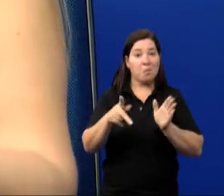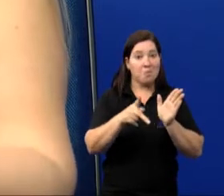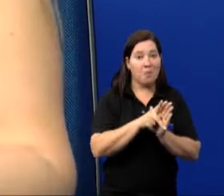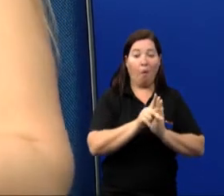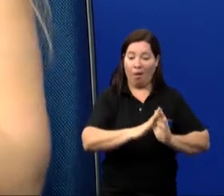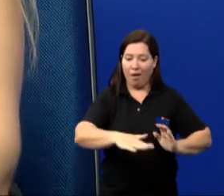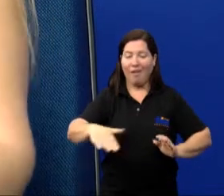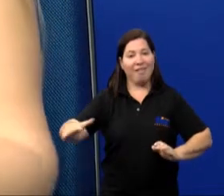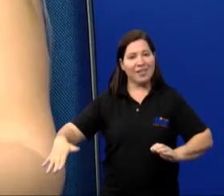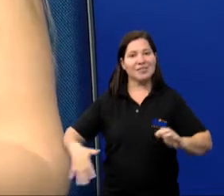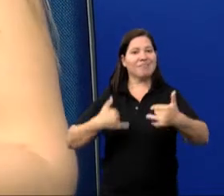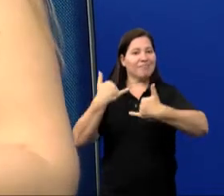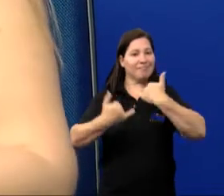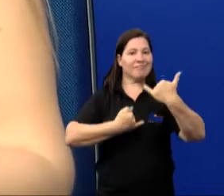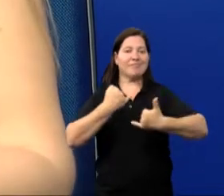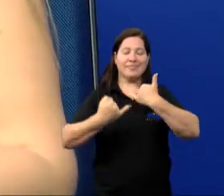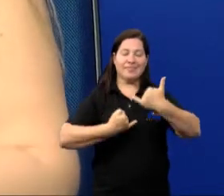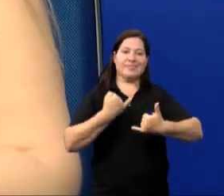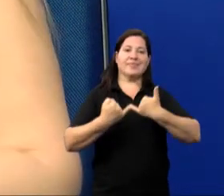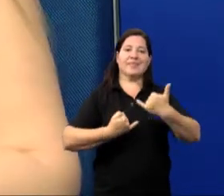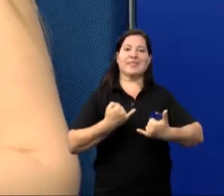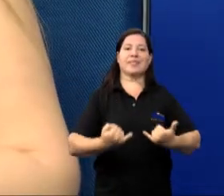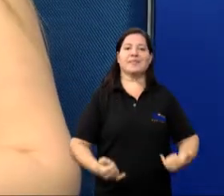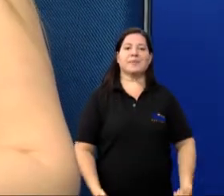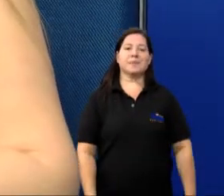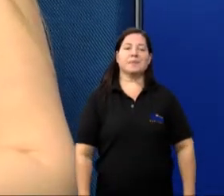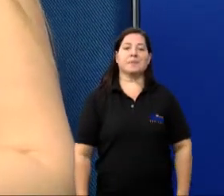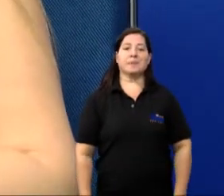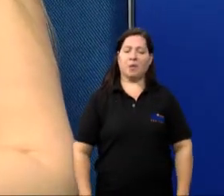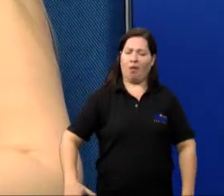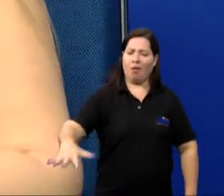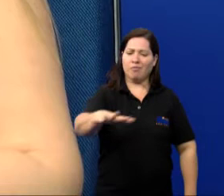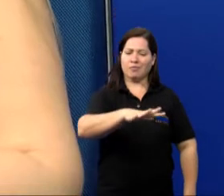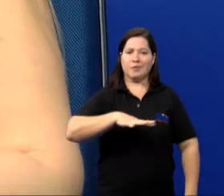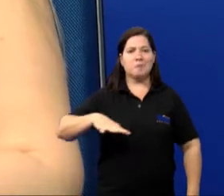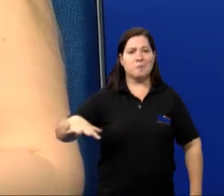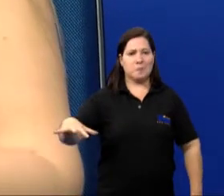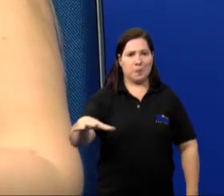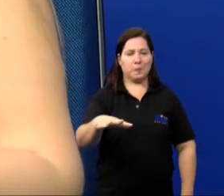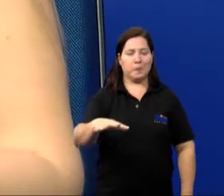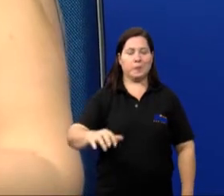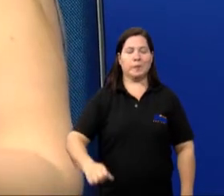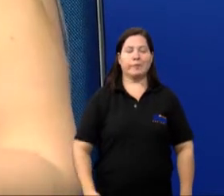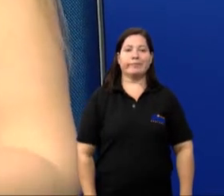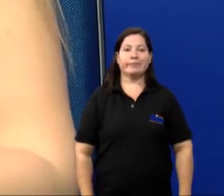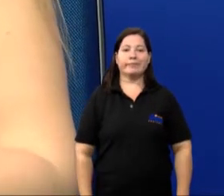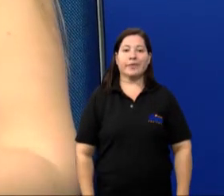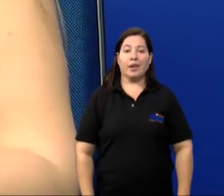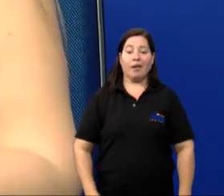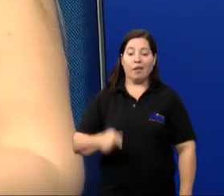que poderão ali estar neste espaço, né? E que a gente consiga ali